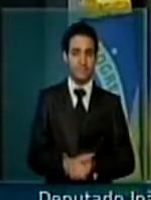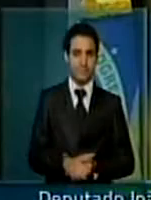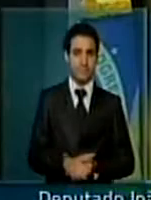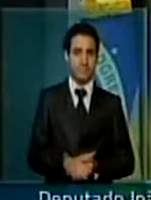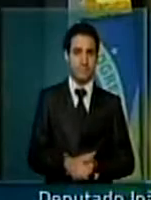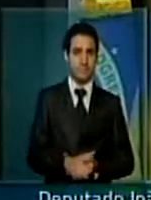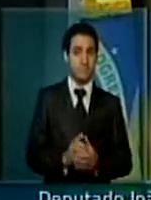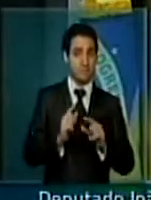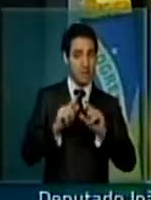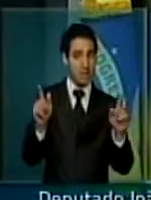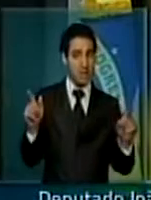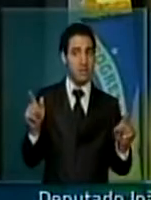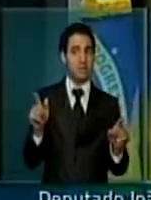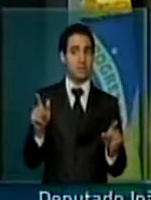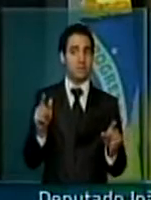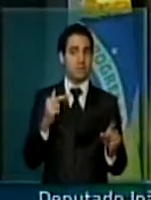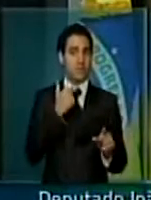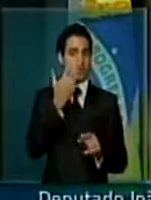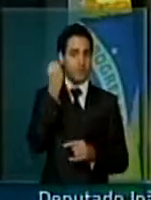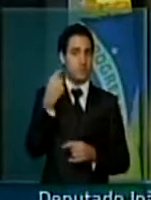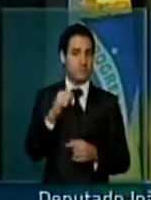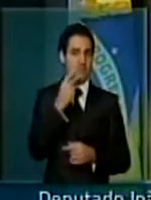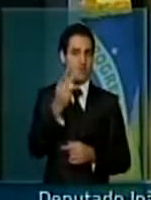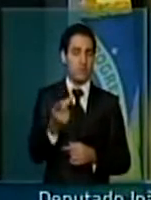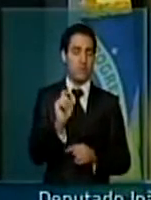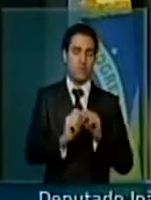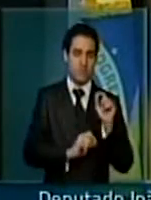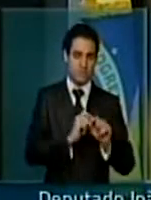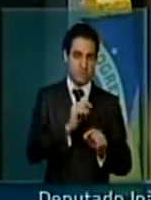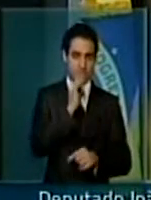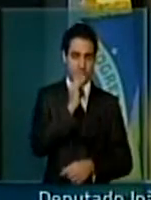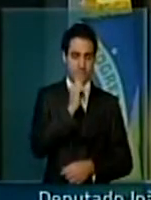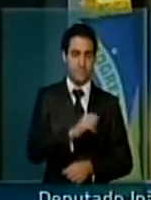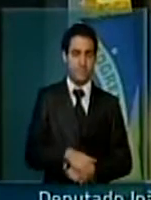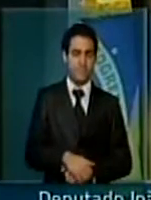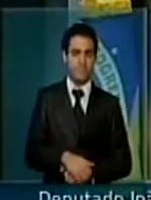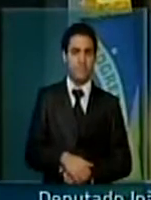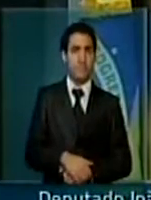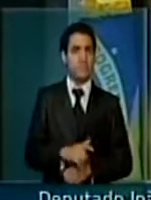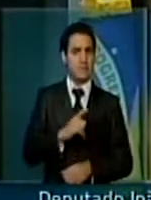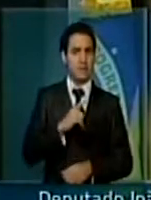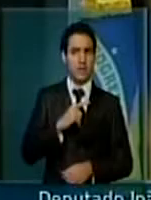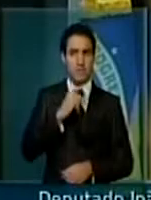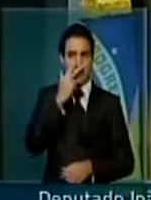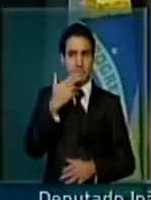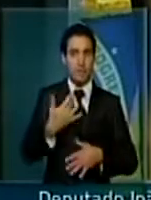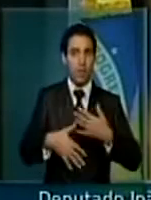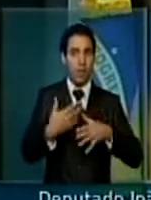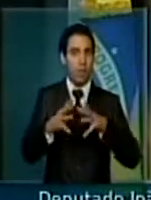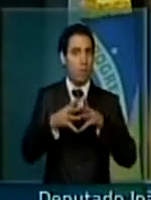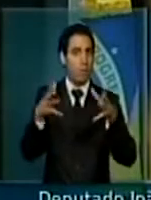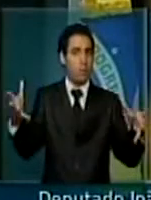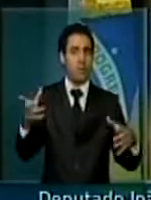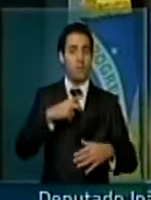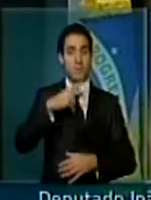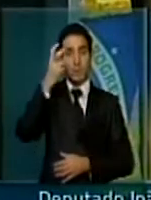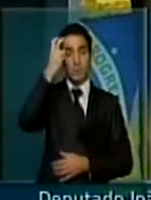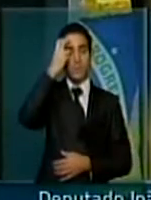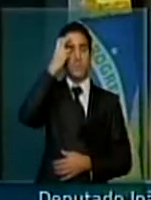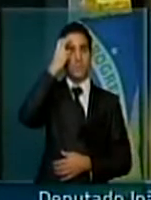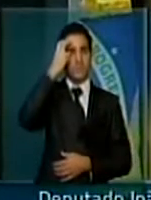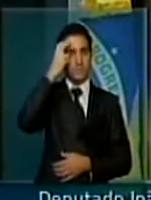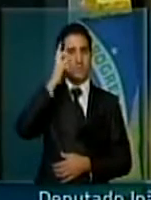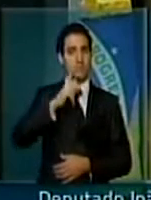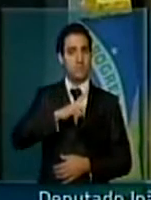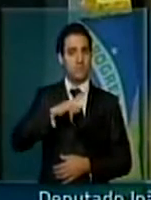de registrar a grande efervescência cultural que já vive